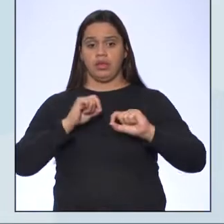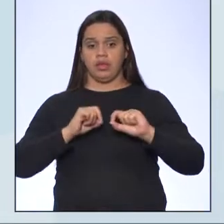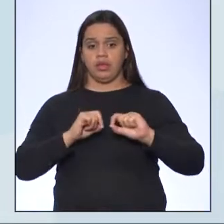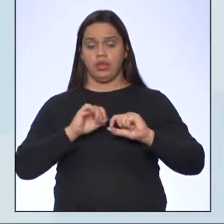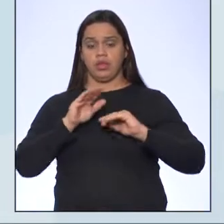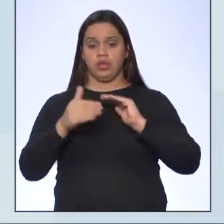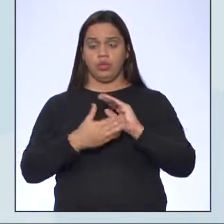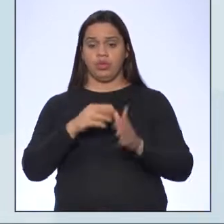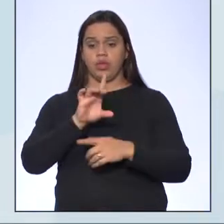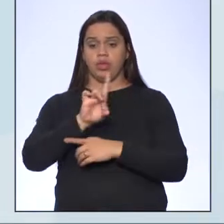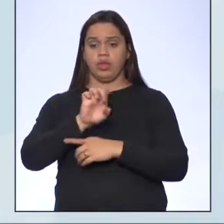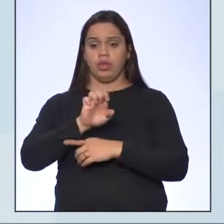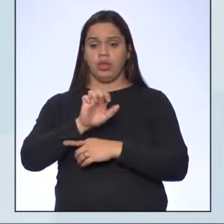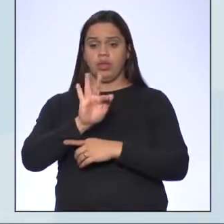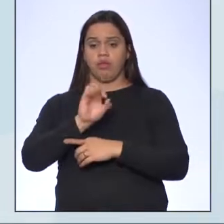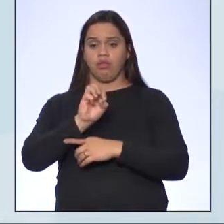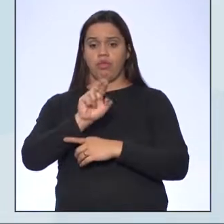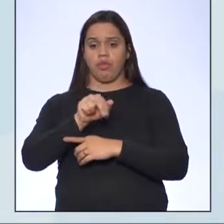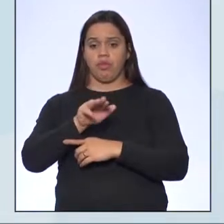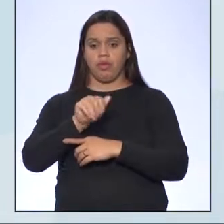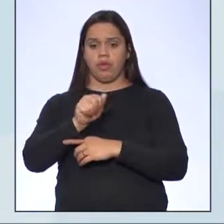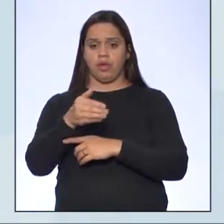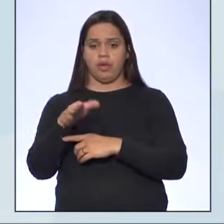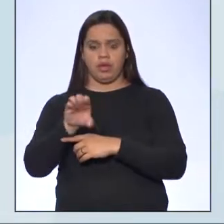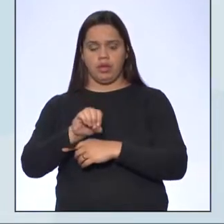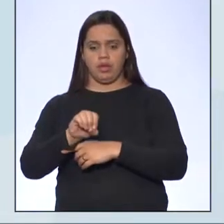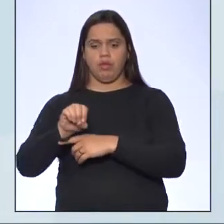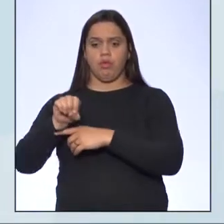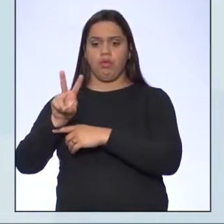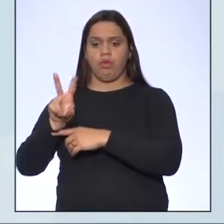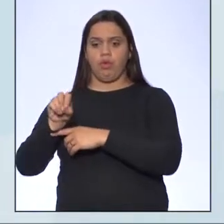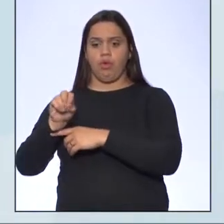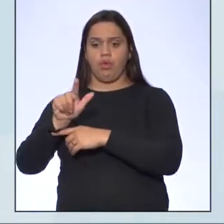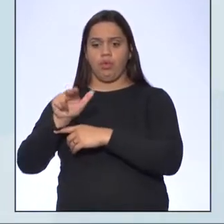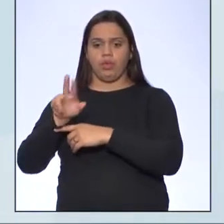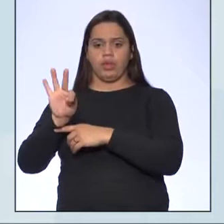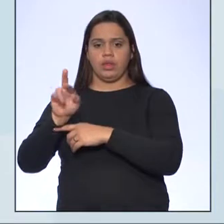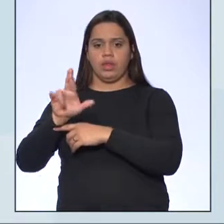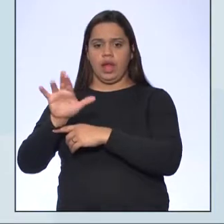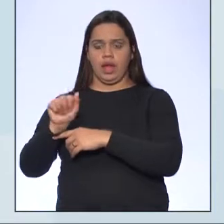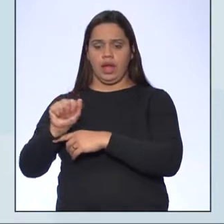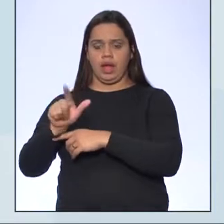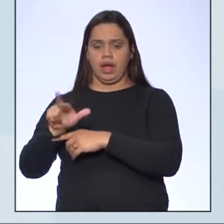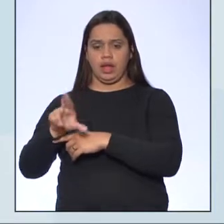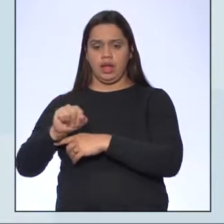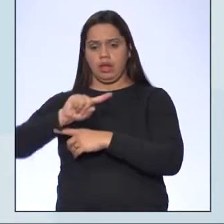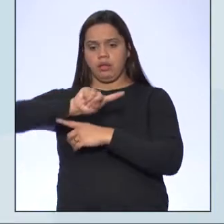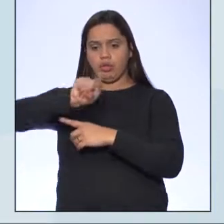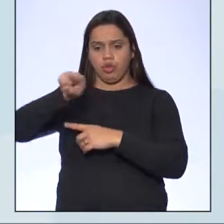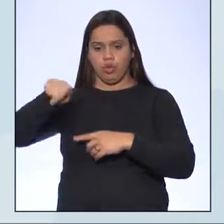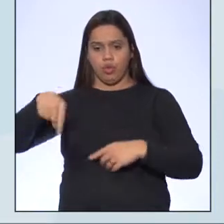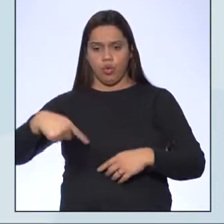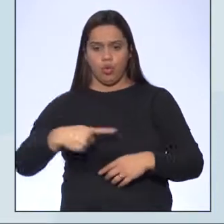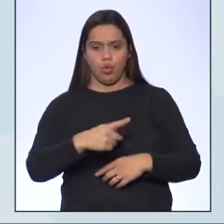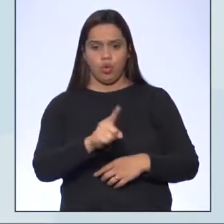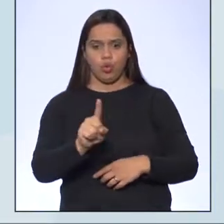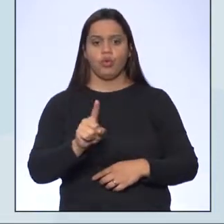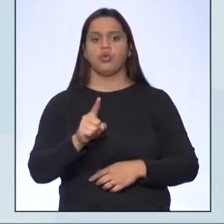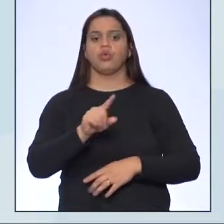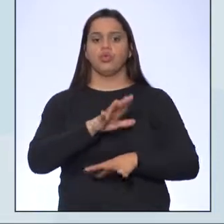deformação voluntária dos contornos de uma região e da adaptação destes às